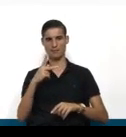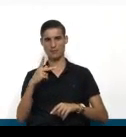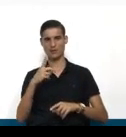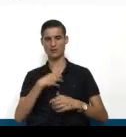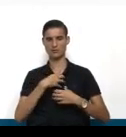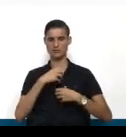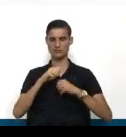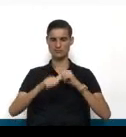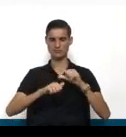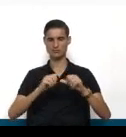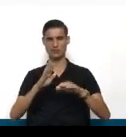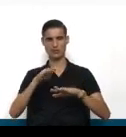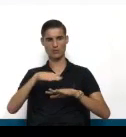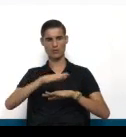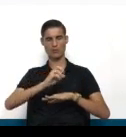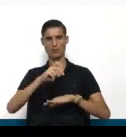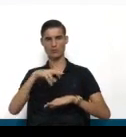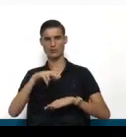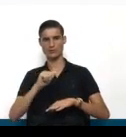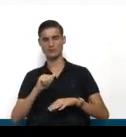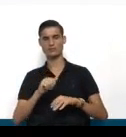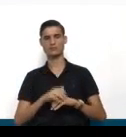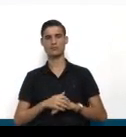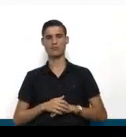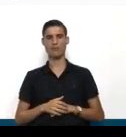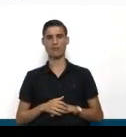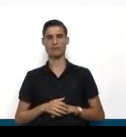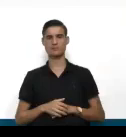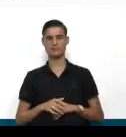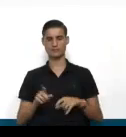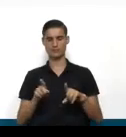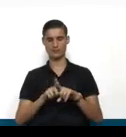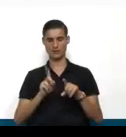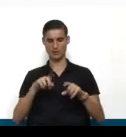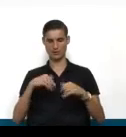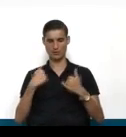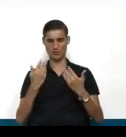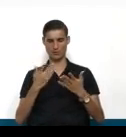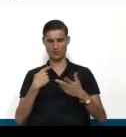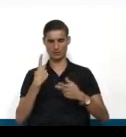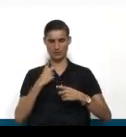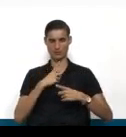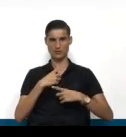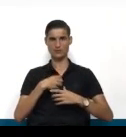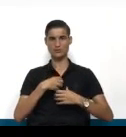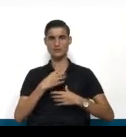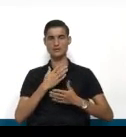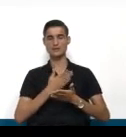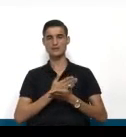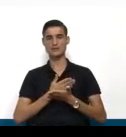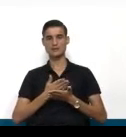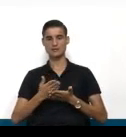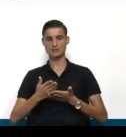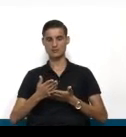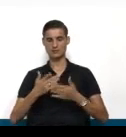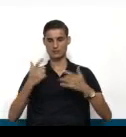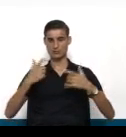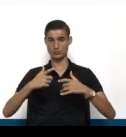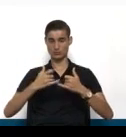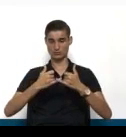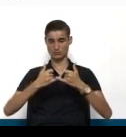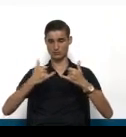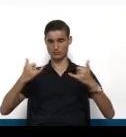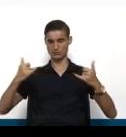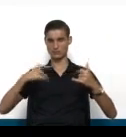que modela a equação da onda. Aqui é quando nós temos a condição inicial, em que a